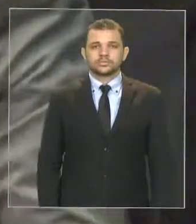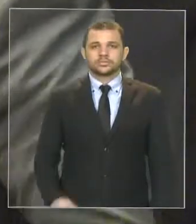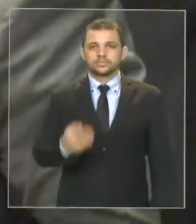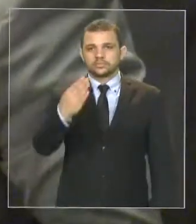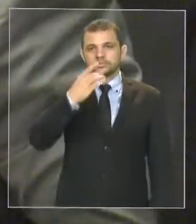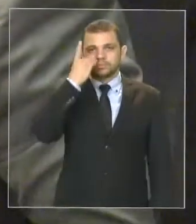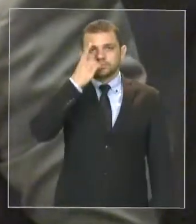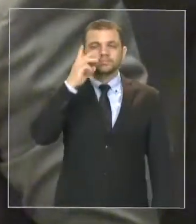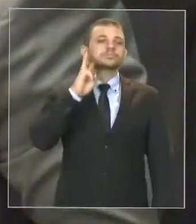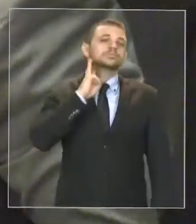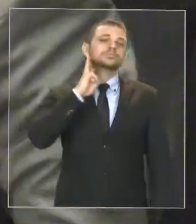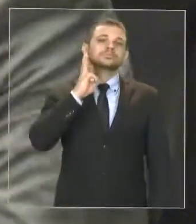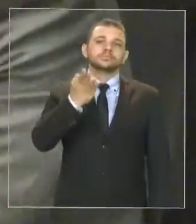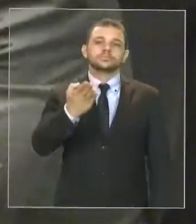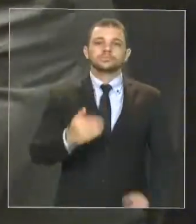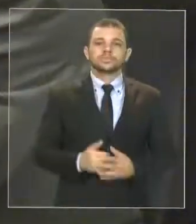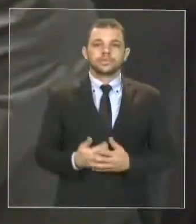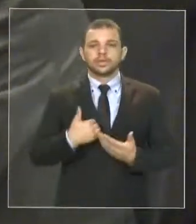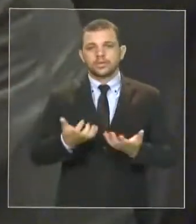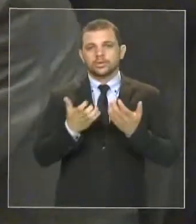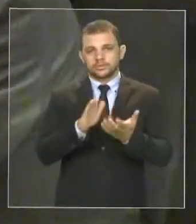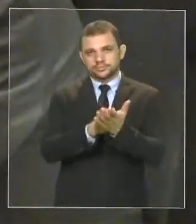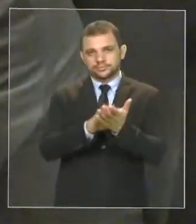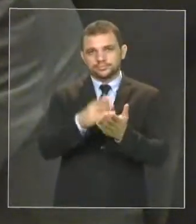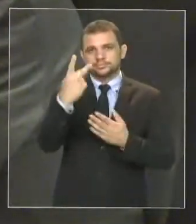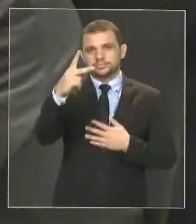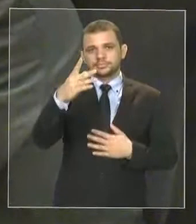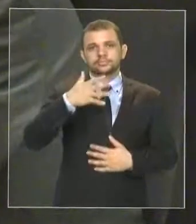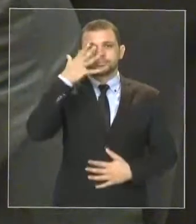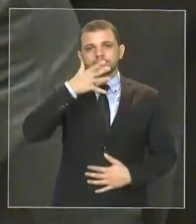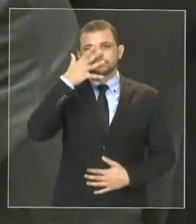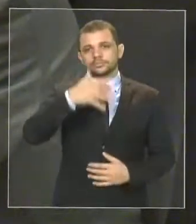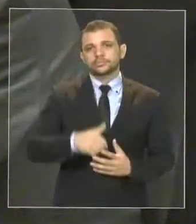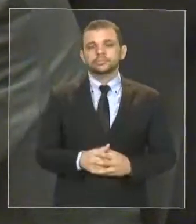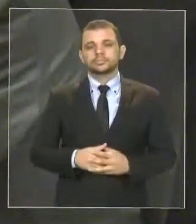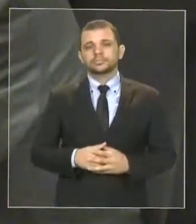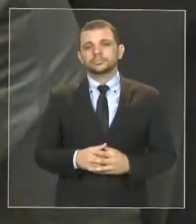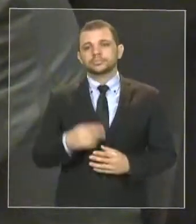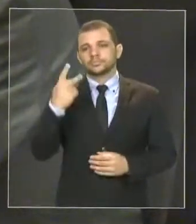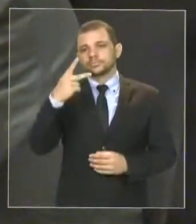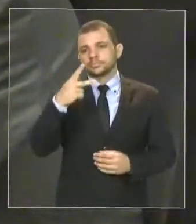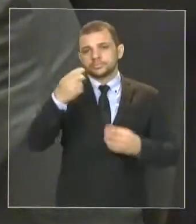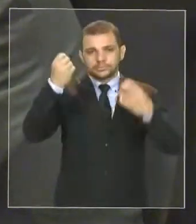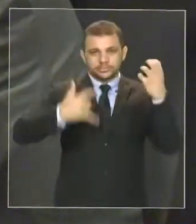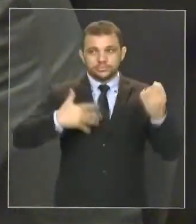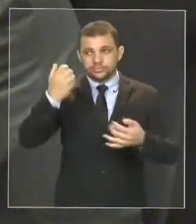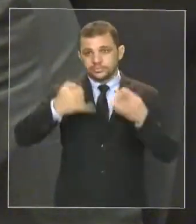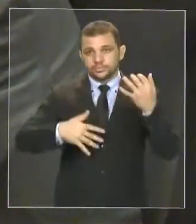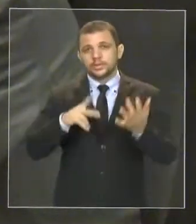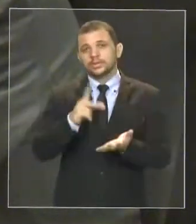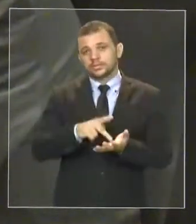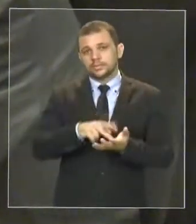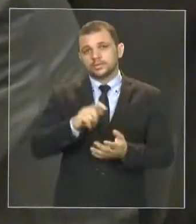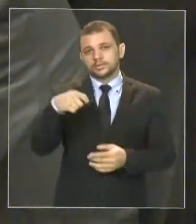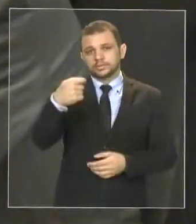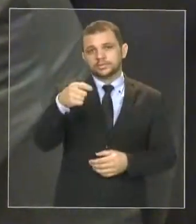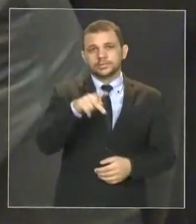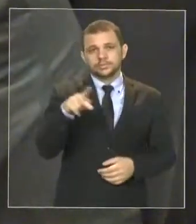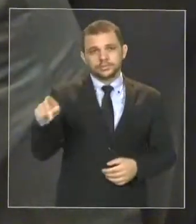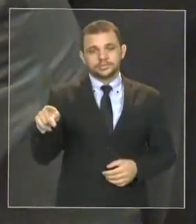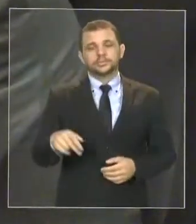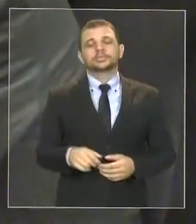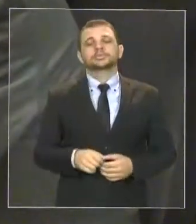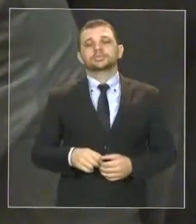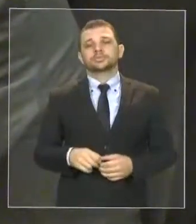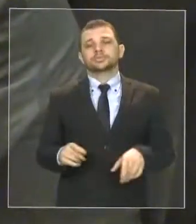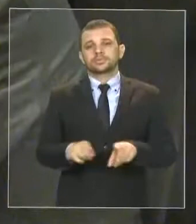Deputado Wellington, quero parabenizar Vossa Excelência pelo pronunciamento que Vossa Excelência tem realmente como professor,